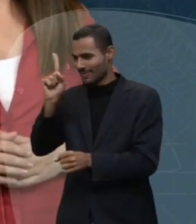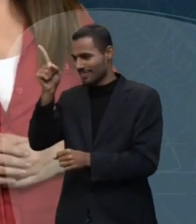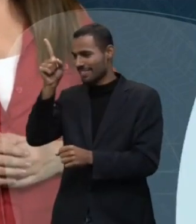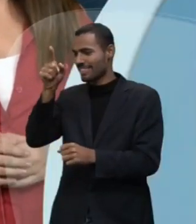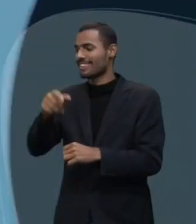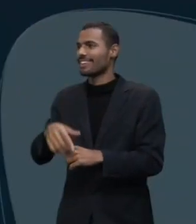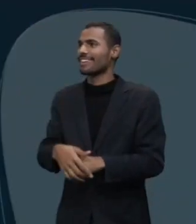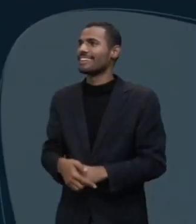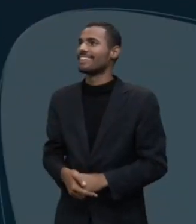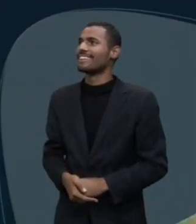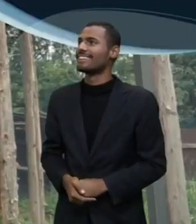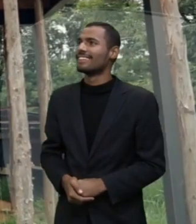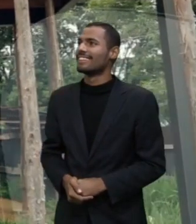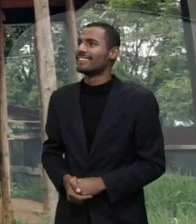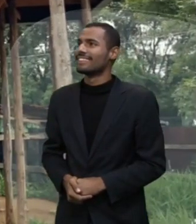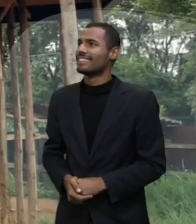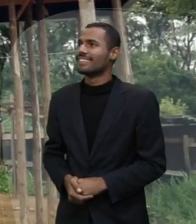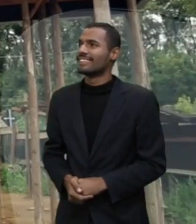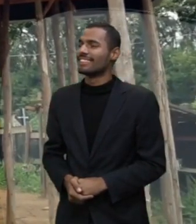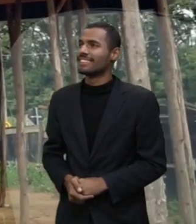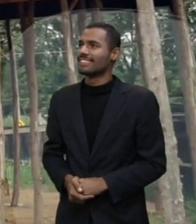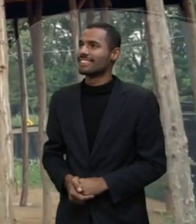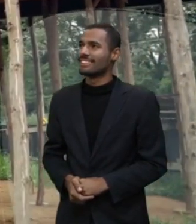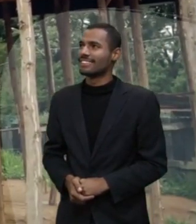uma olhada.